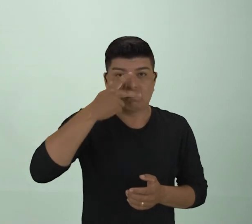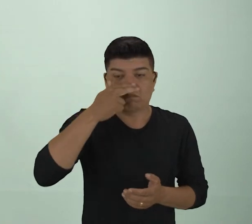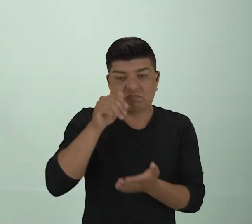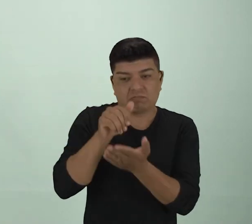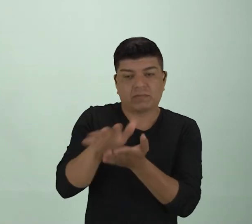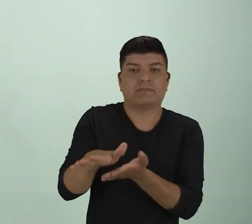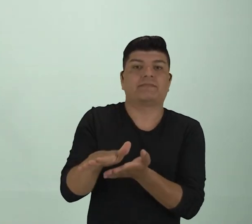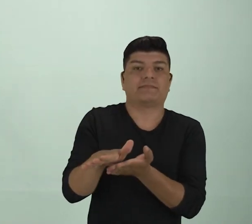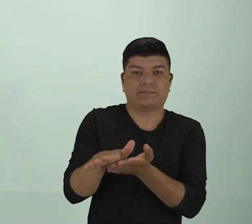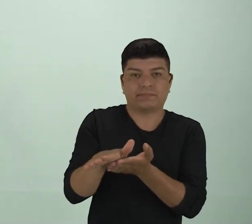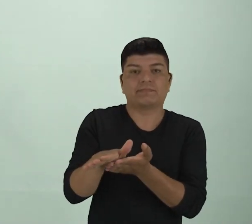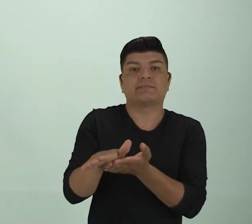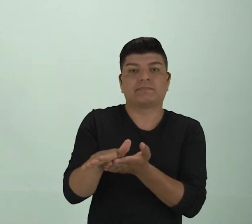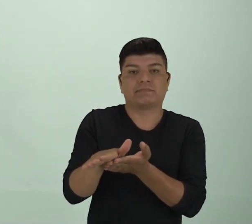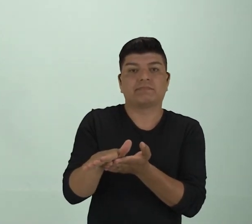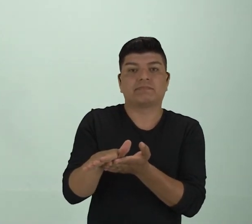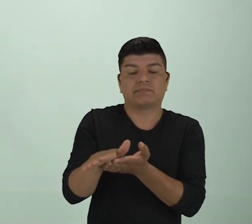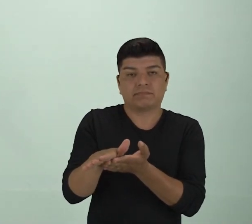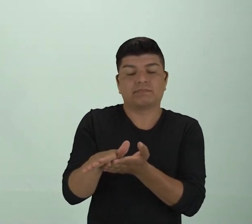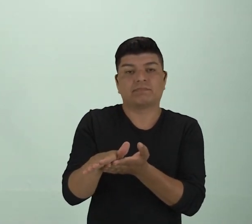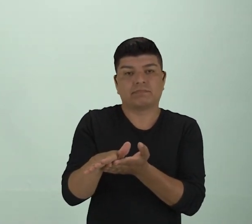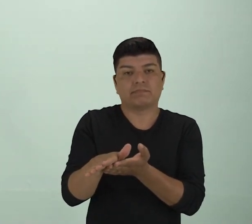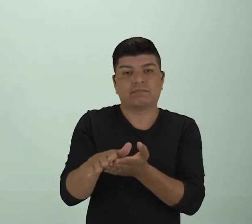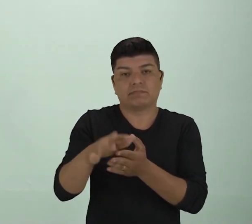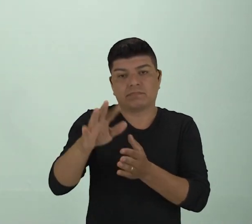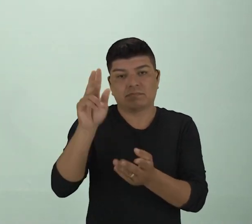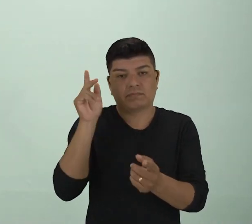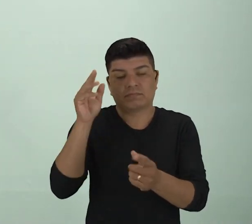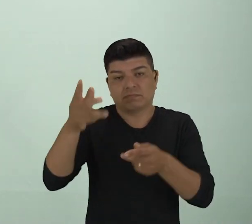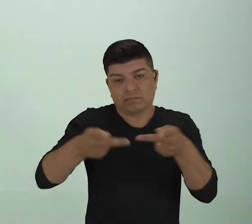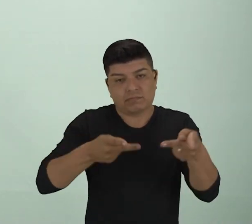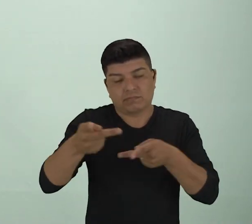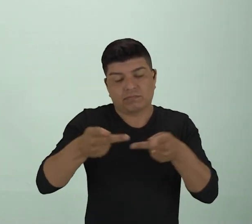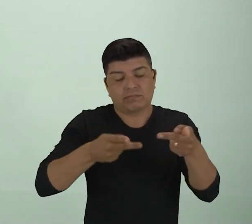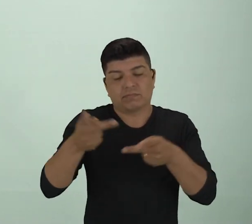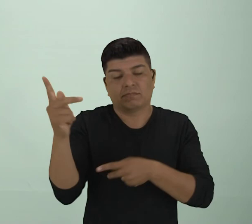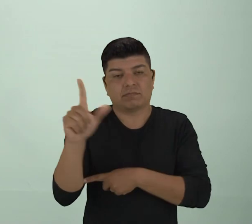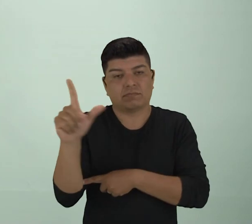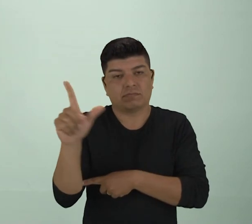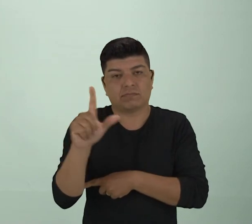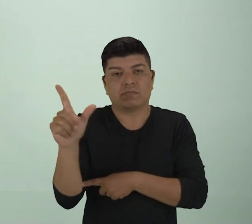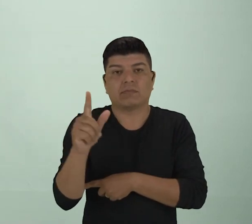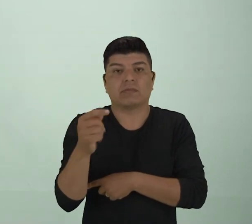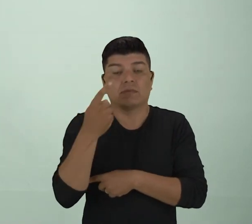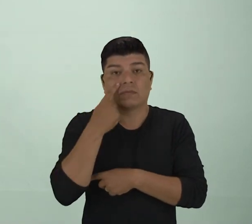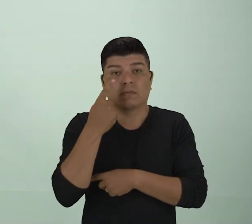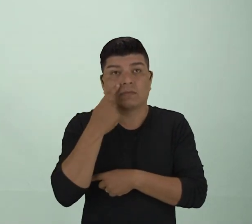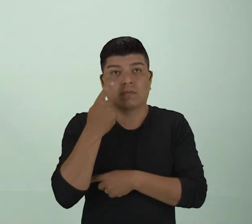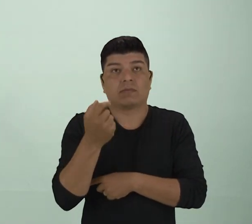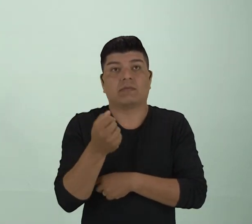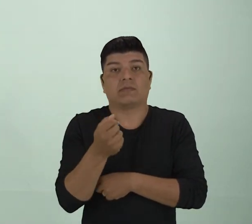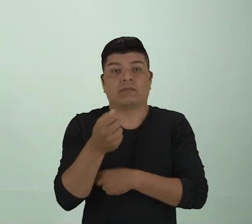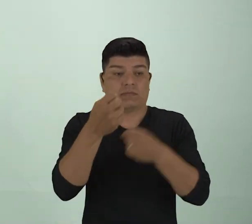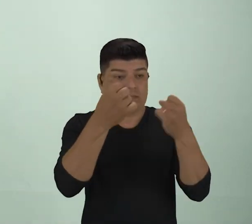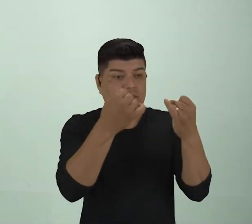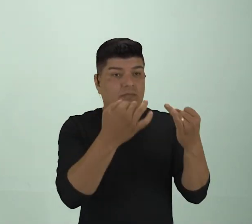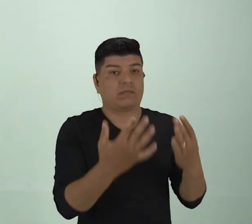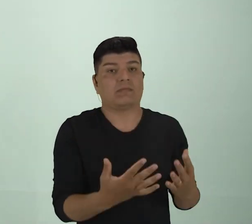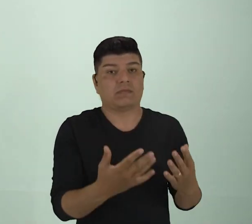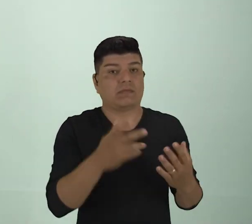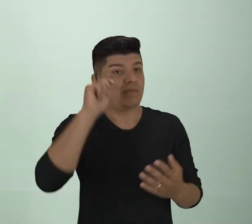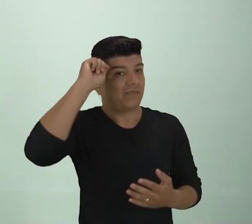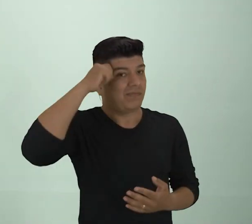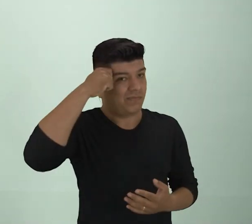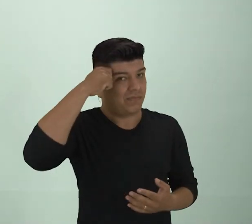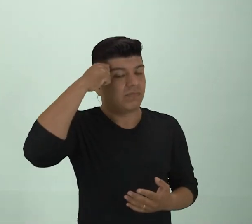desse projeto literário. Então, esses intelectuais viram, então vamos falar dos